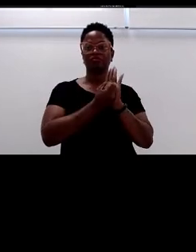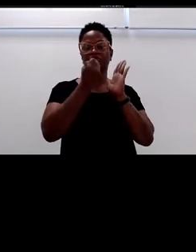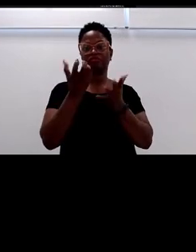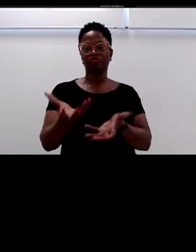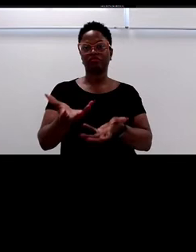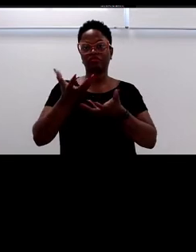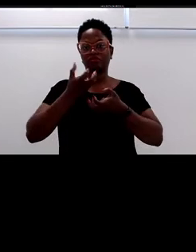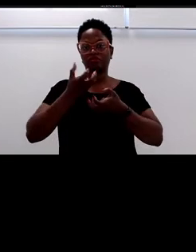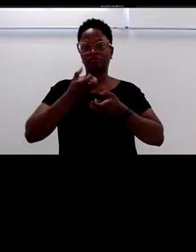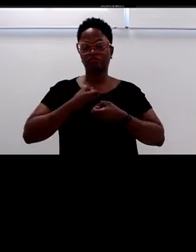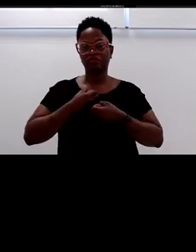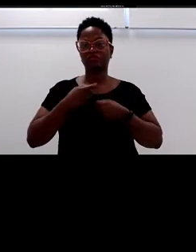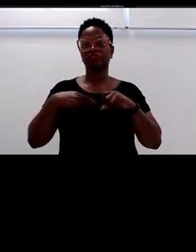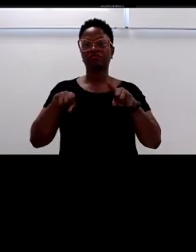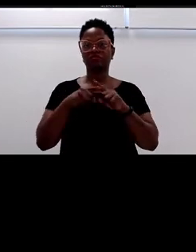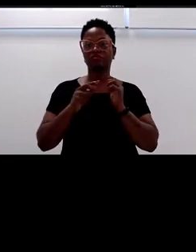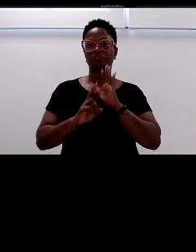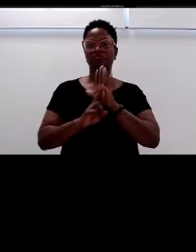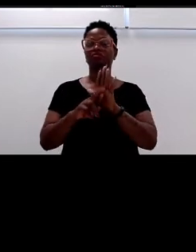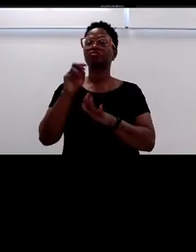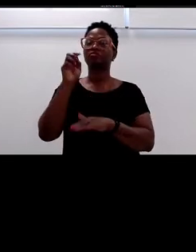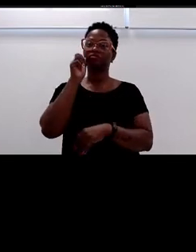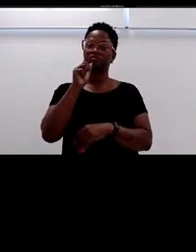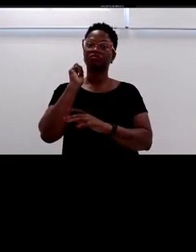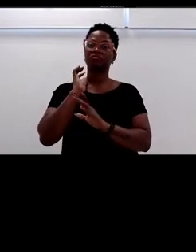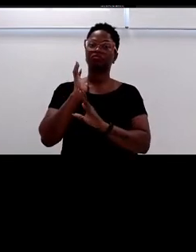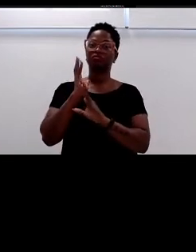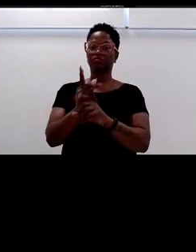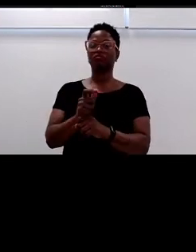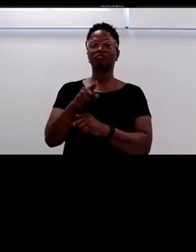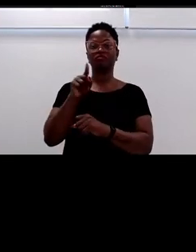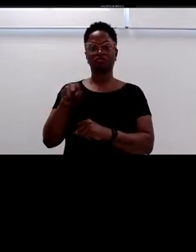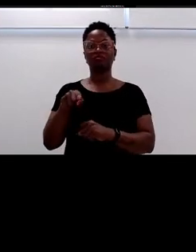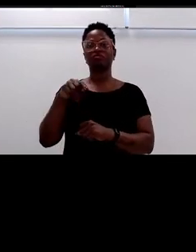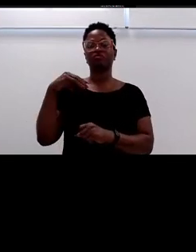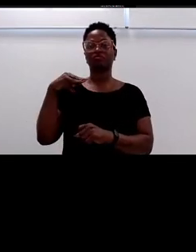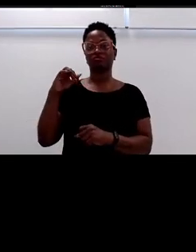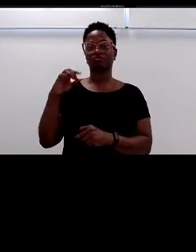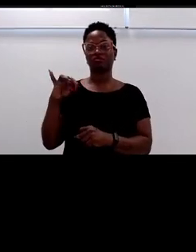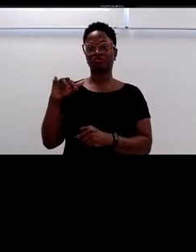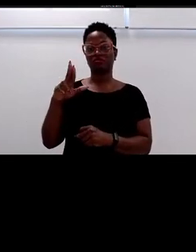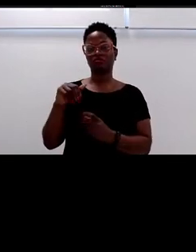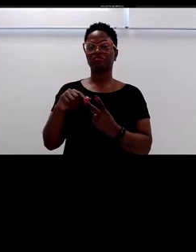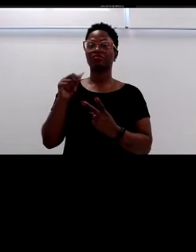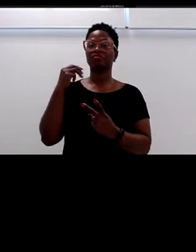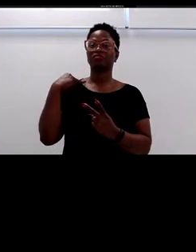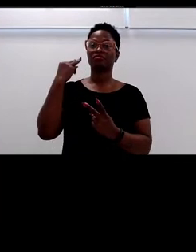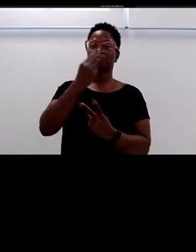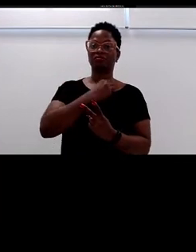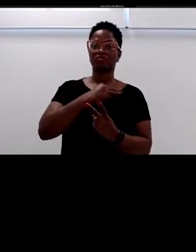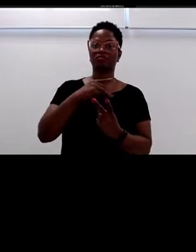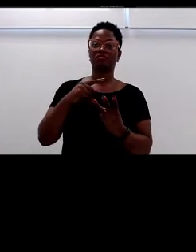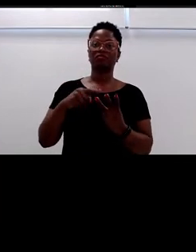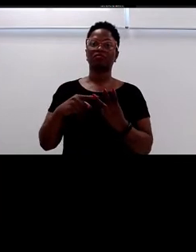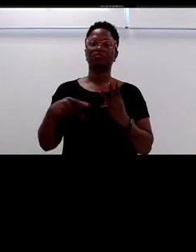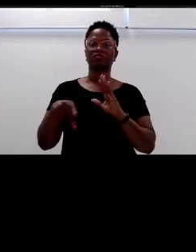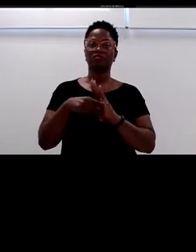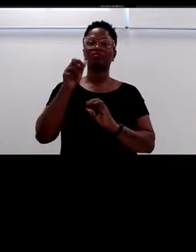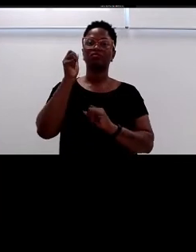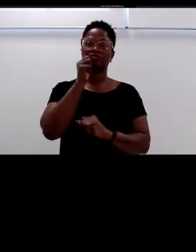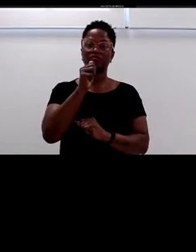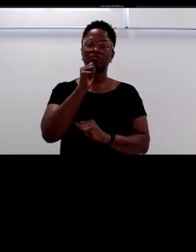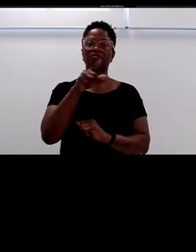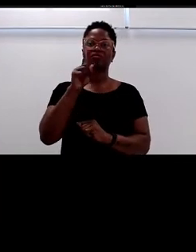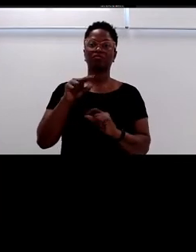caso, também representando as mulheres da história dele, né? Que é Madalena, a mãe dele, e o próprio lado feminino dele de, né,